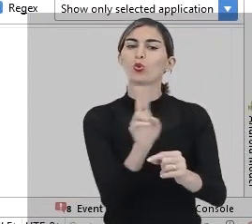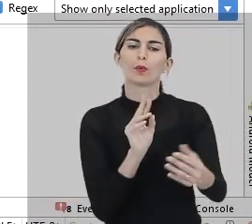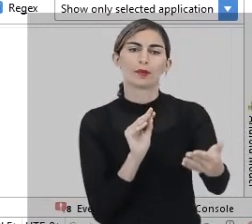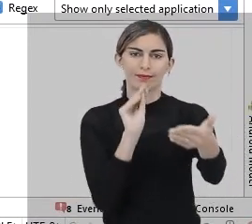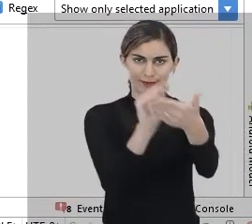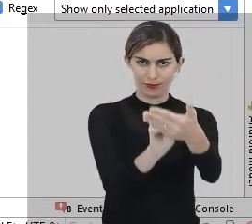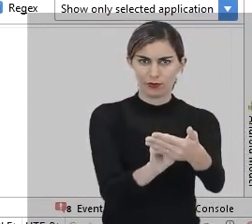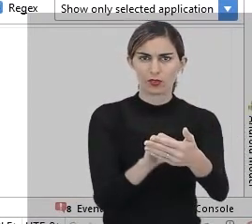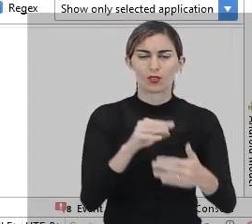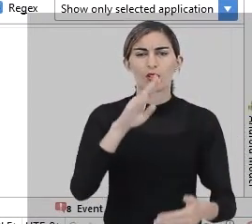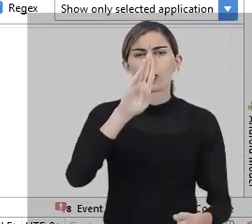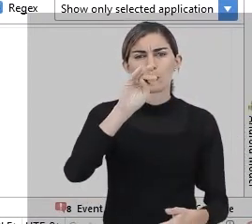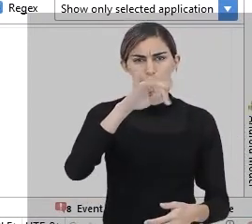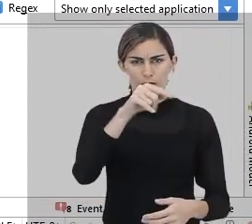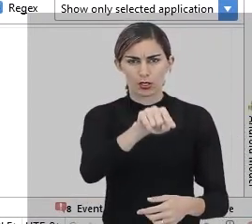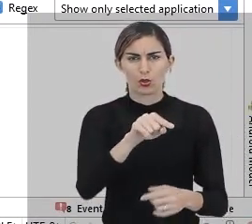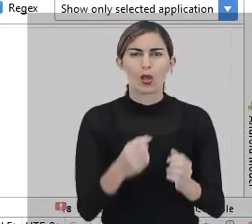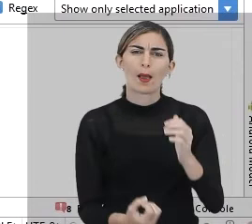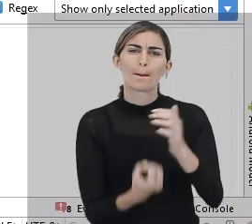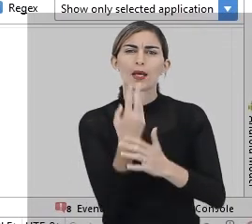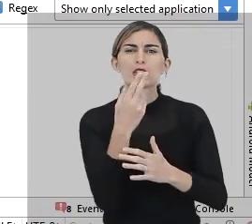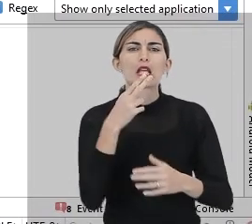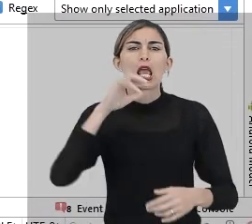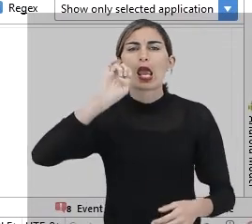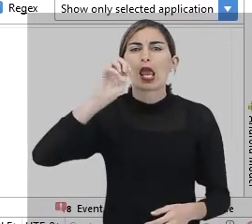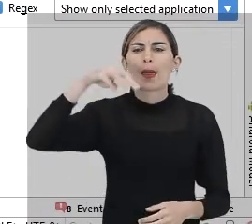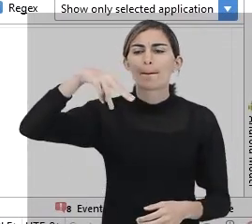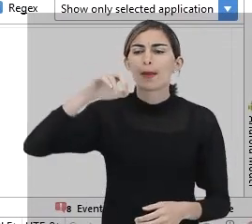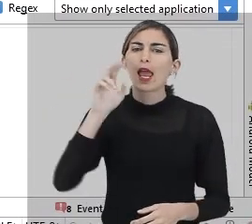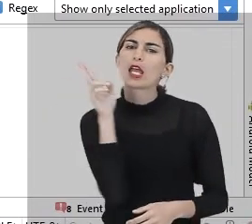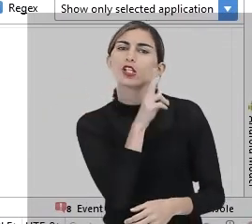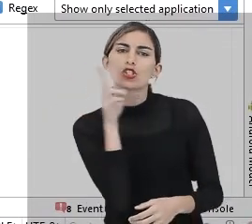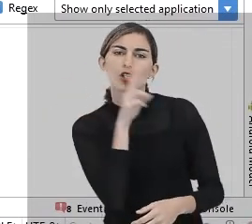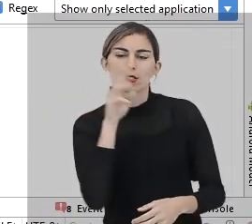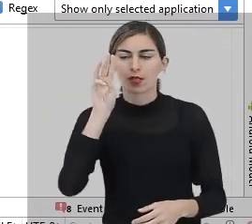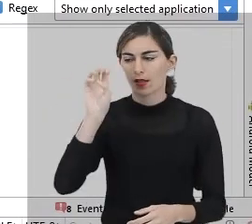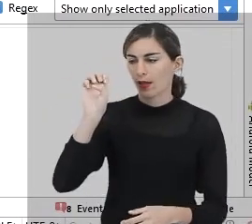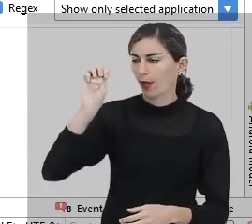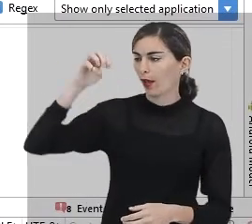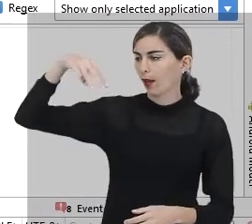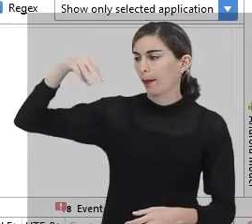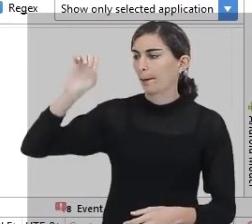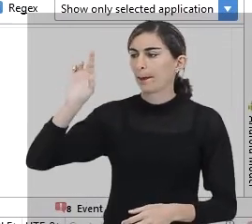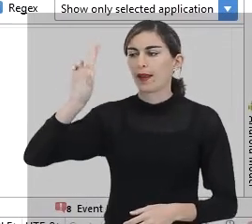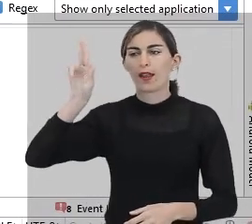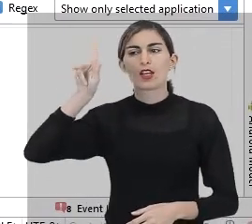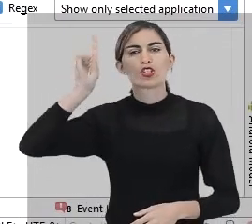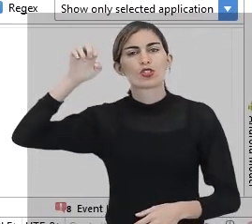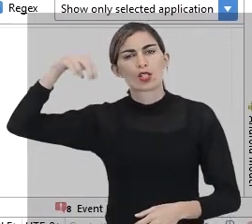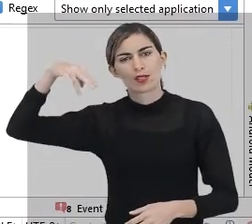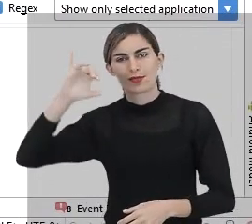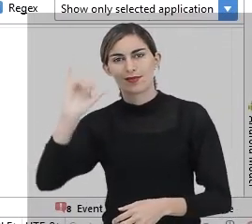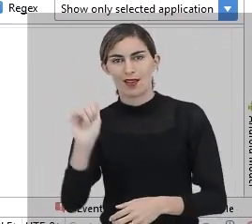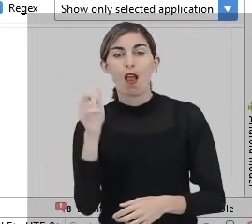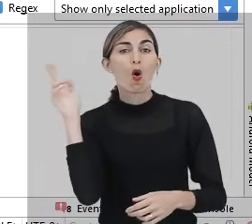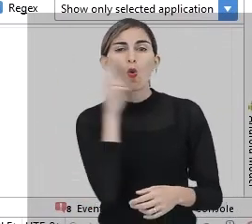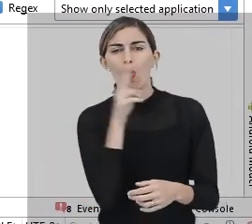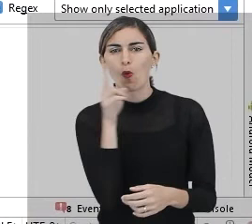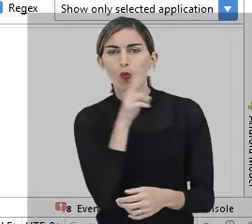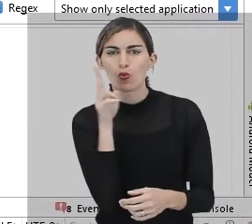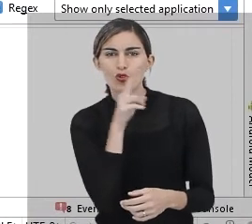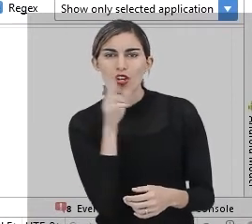Então o botão na tela para o usuário vai aparecer com o nome de emergência, certo? A gente define também uma ação para esse